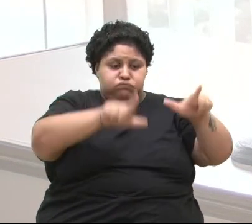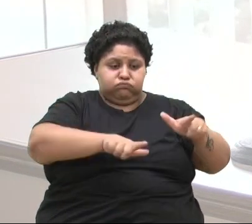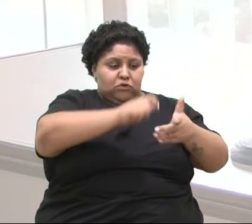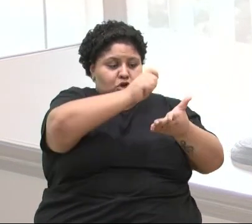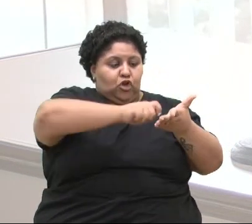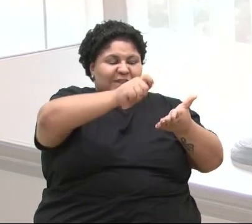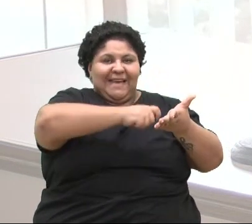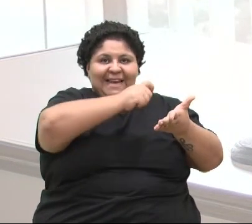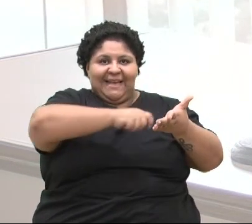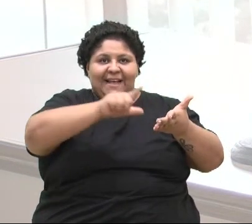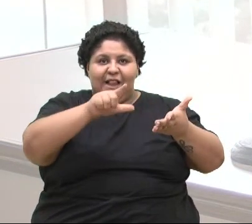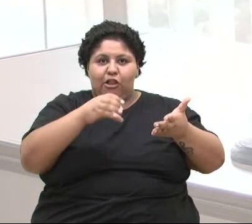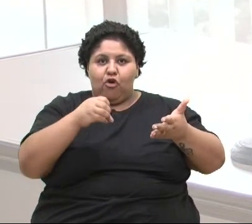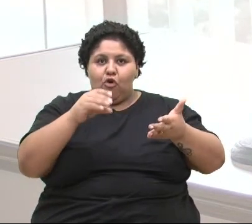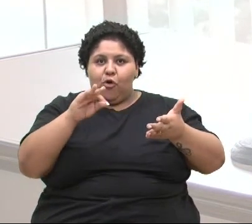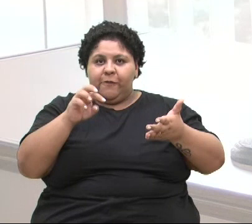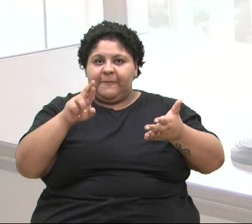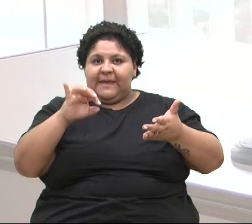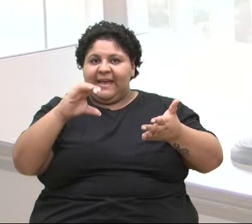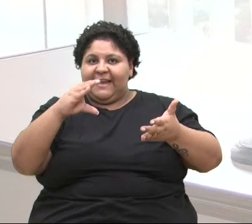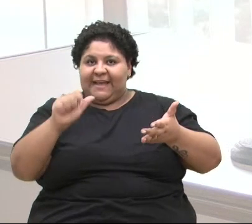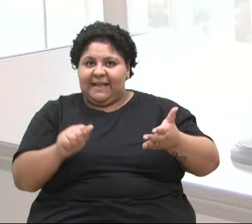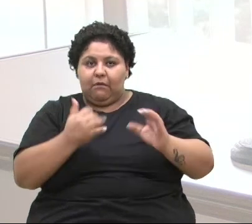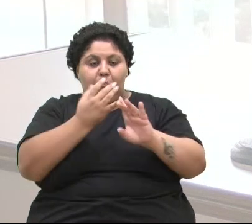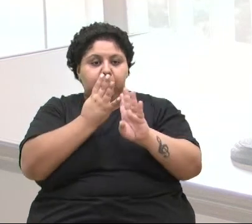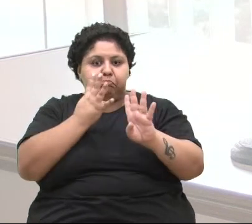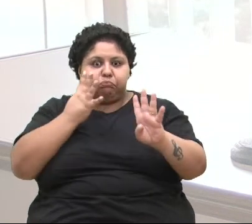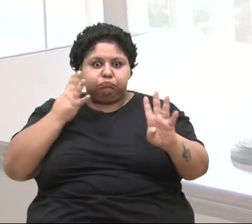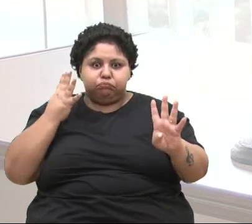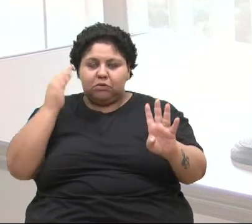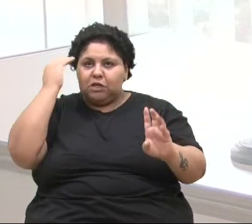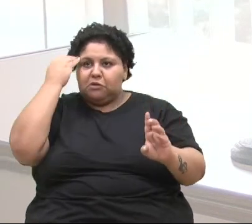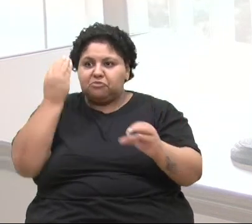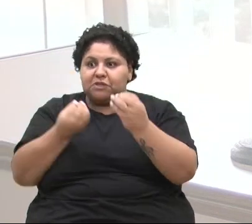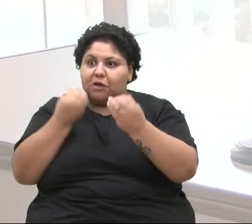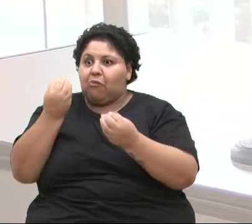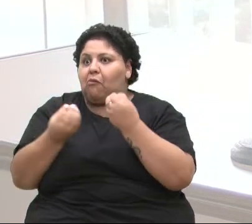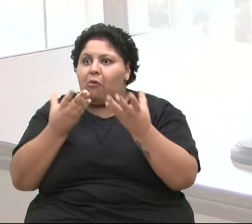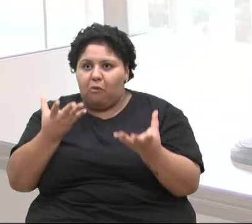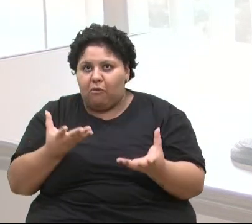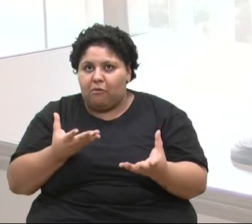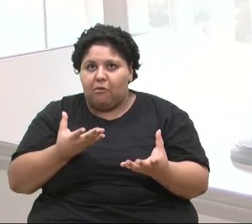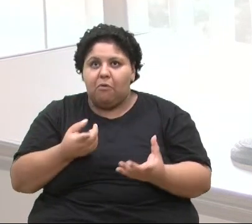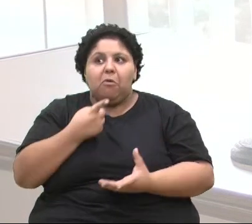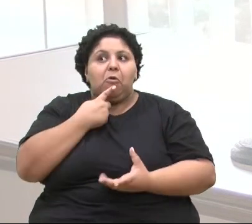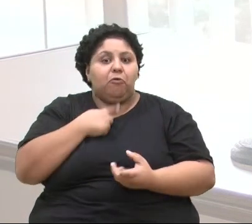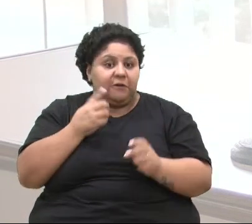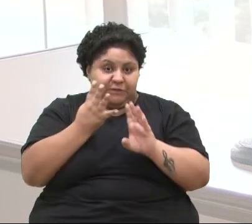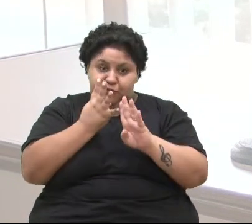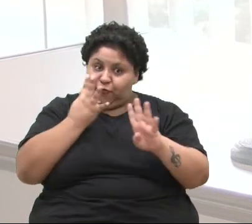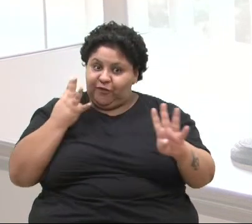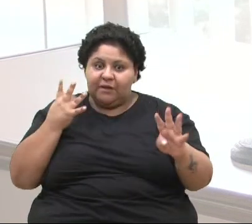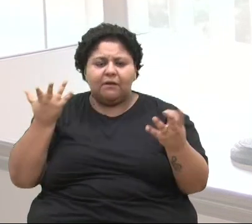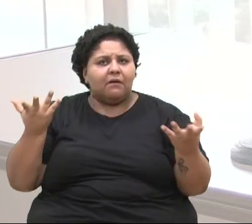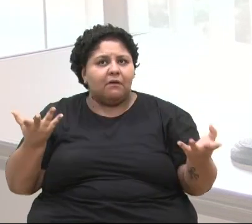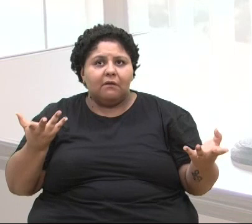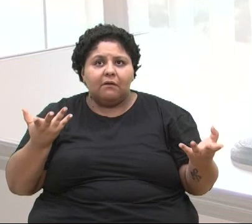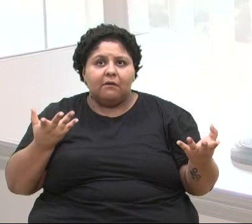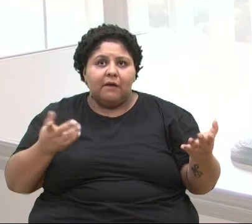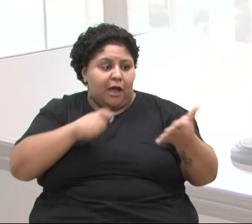para o centro onde tem a fila enorme. É assim. Eu não sei como é que pode adorar e ir para a fila. Mas é do